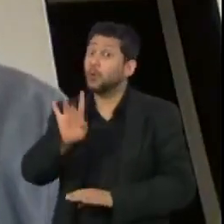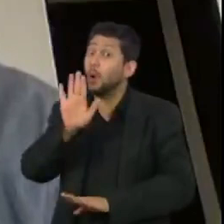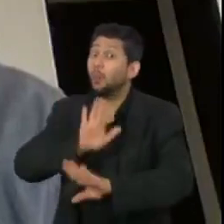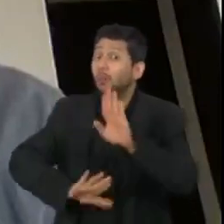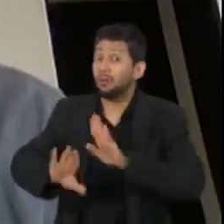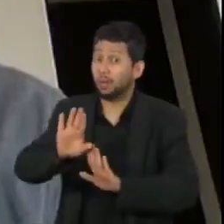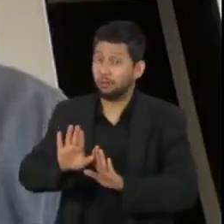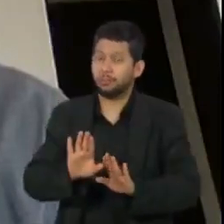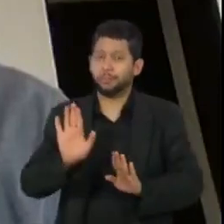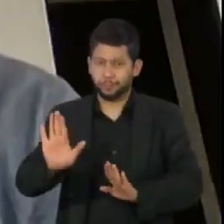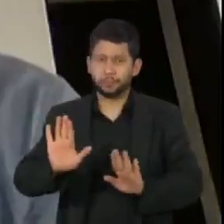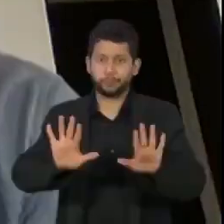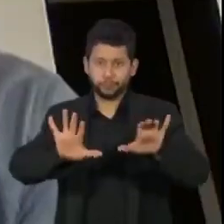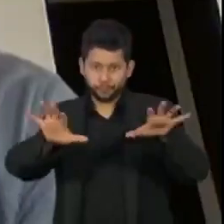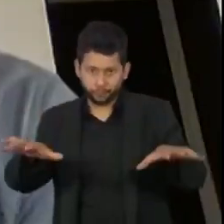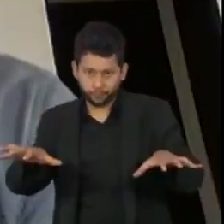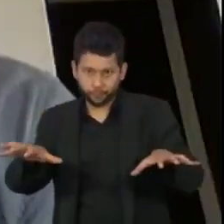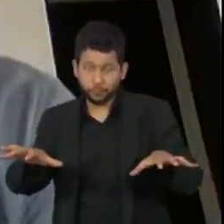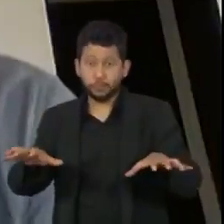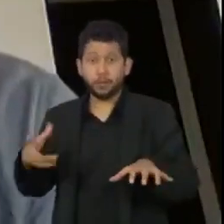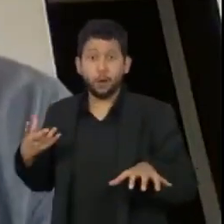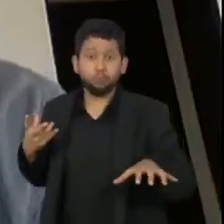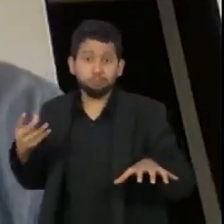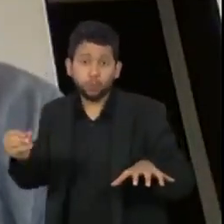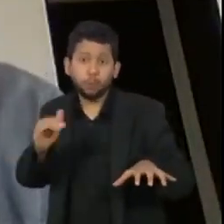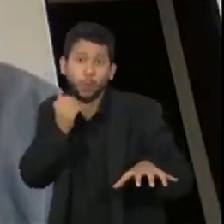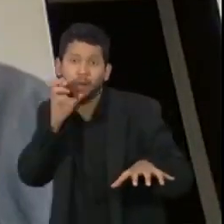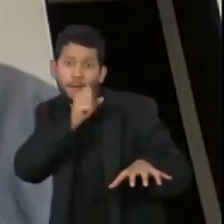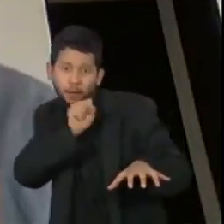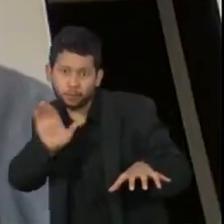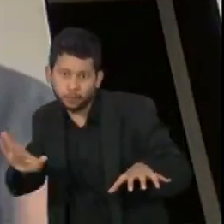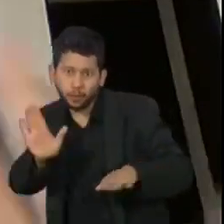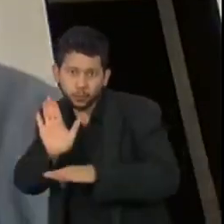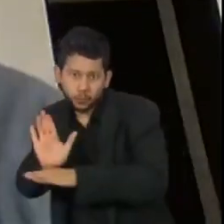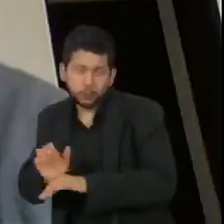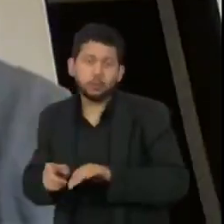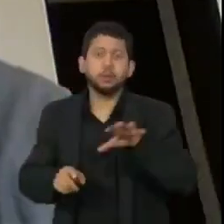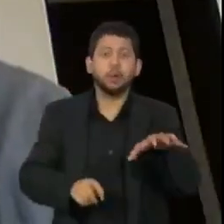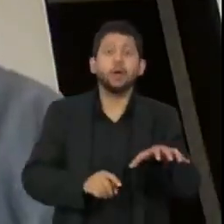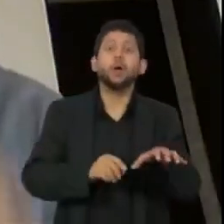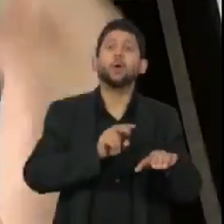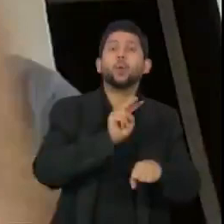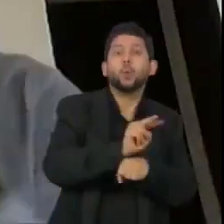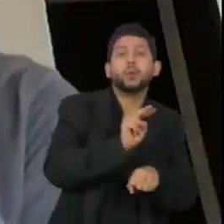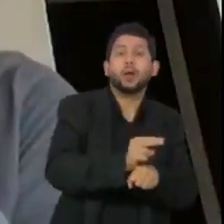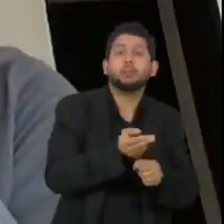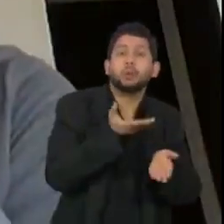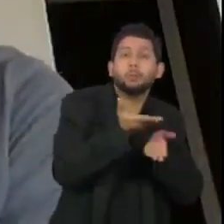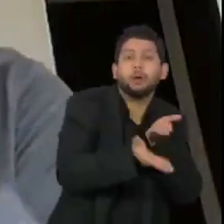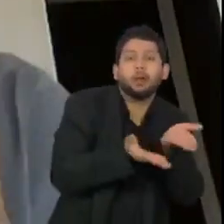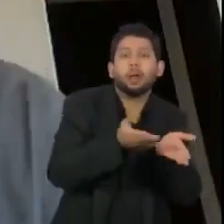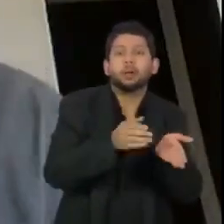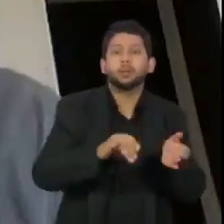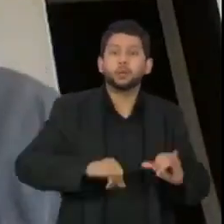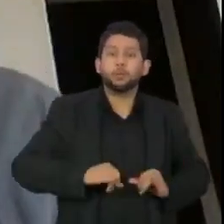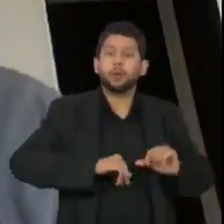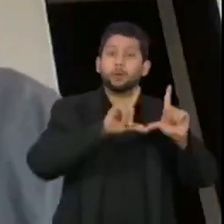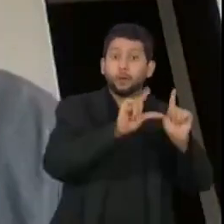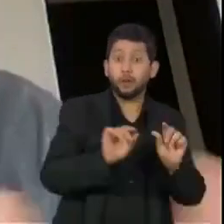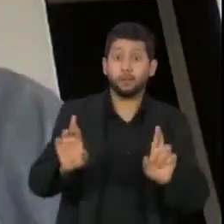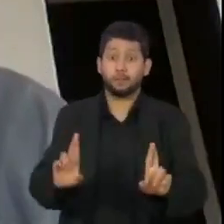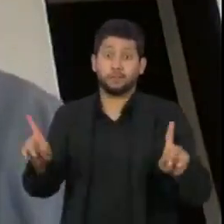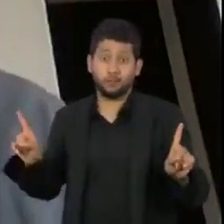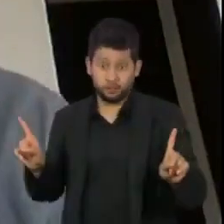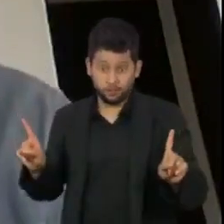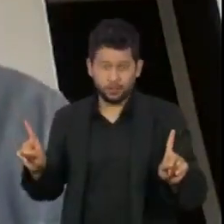paliativos. Cuidado paliativo não tem nada a ver com isso, a gente entrou de gaiato aí nessa história, né?